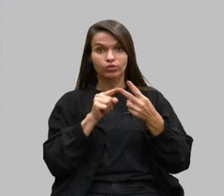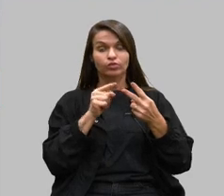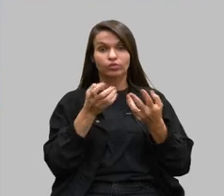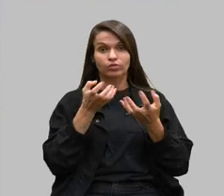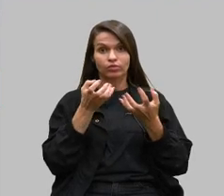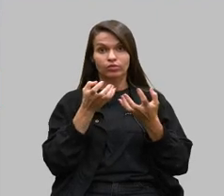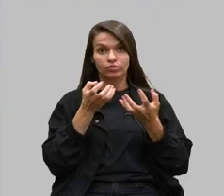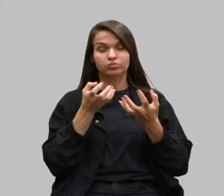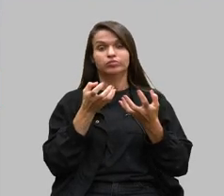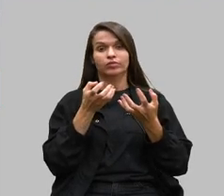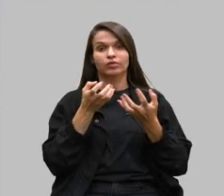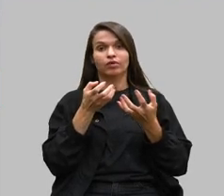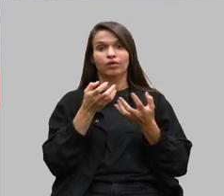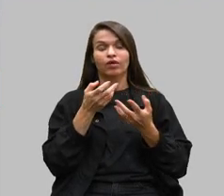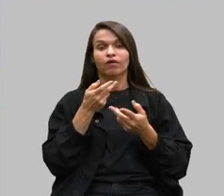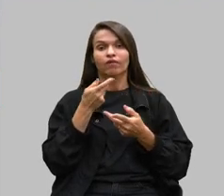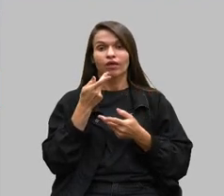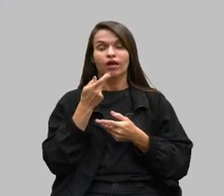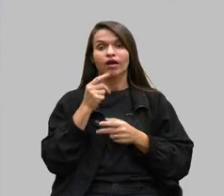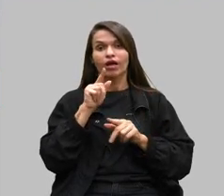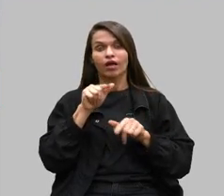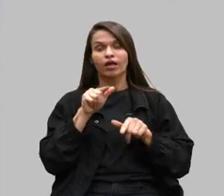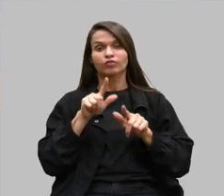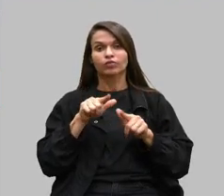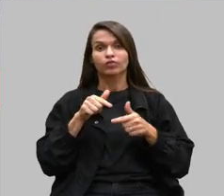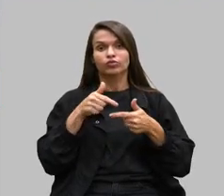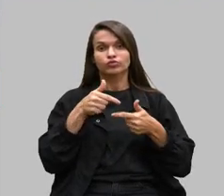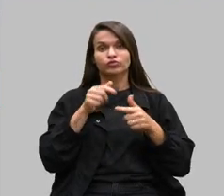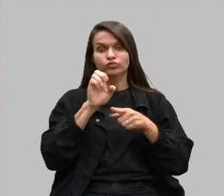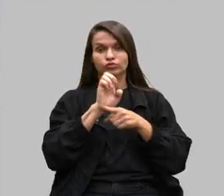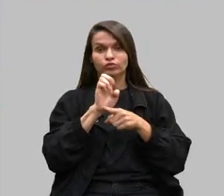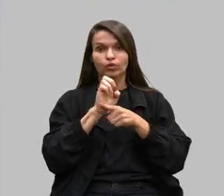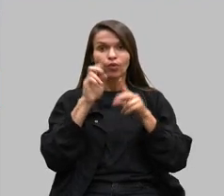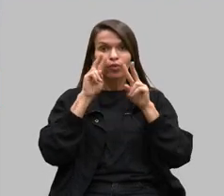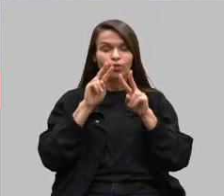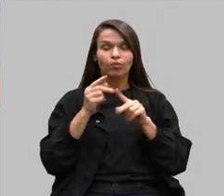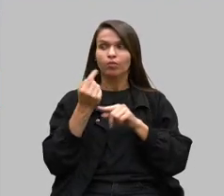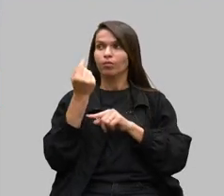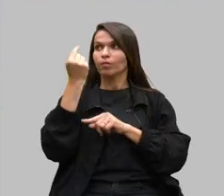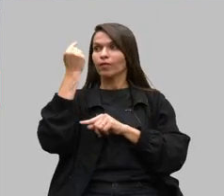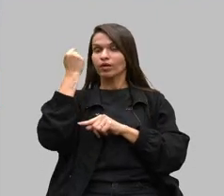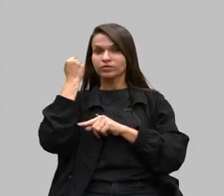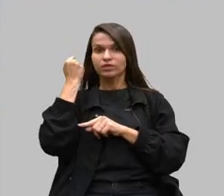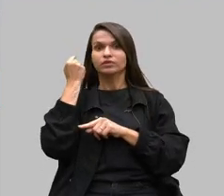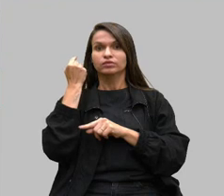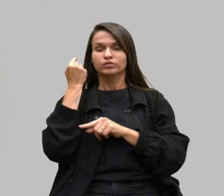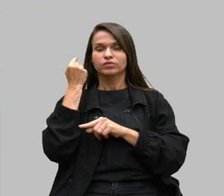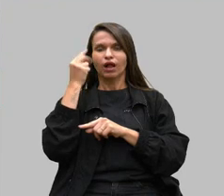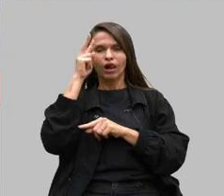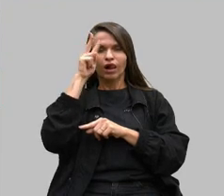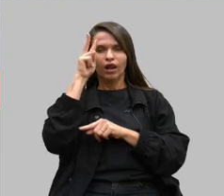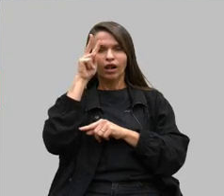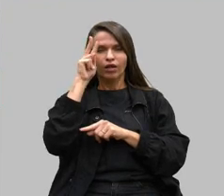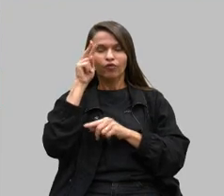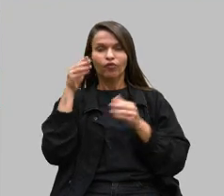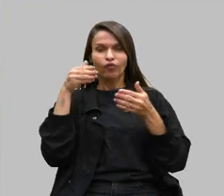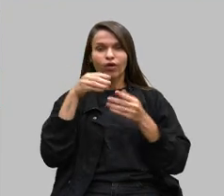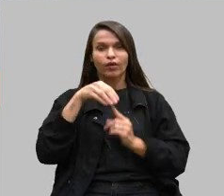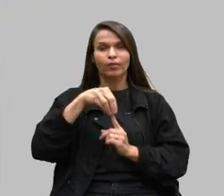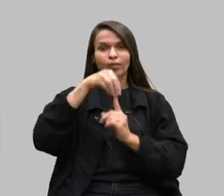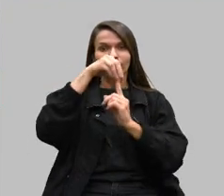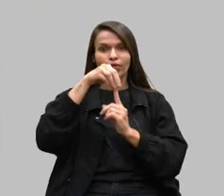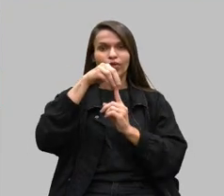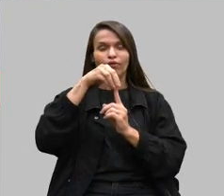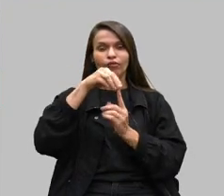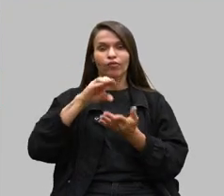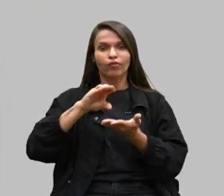Eh é a atuação do Estado né E aí olhando para o passado sim que é importante olhar em prol da priorização dos investimentos